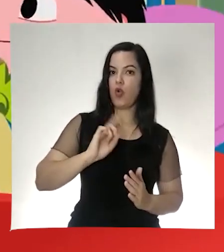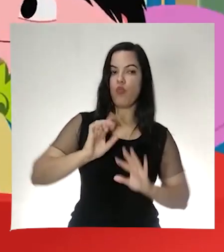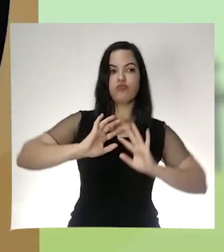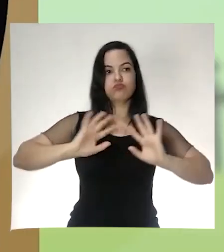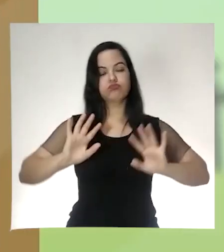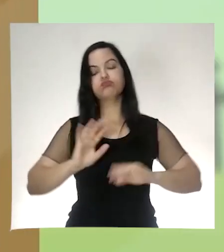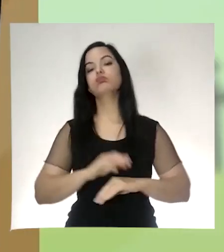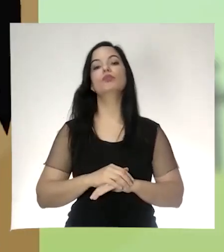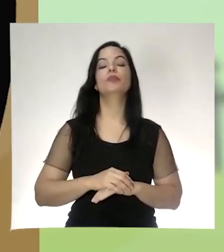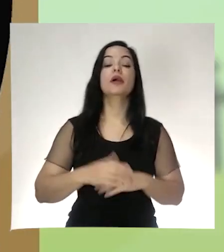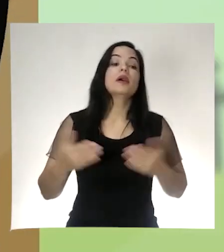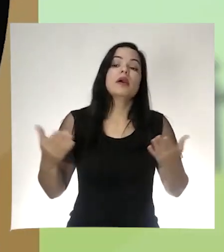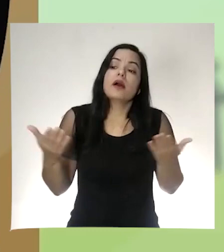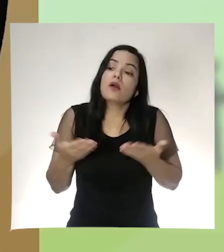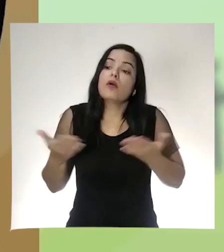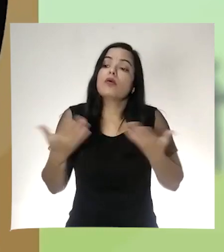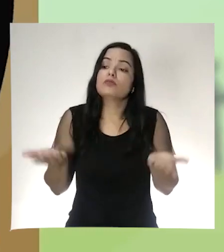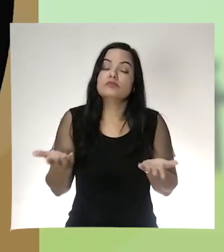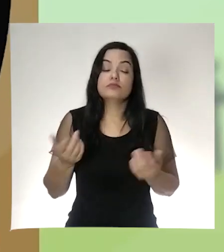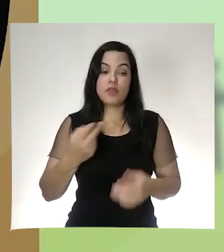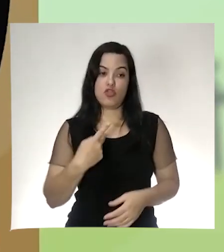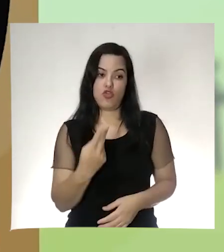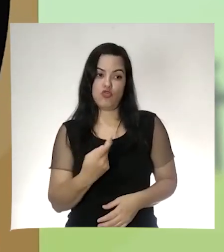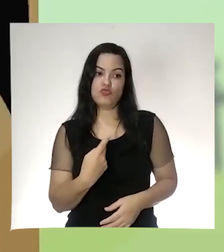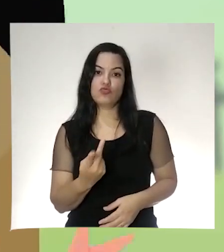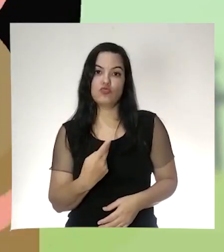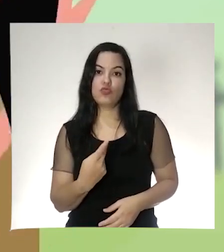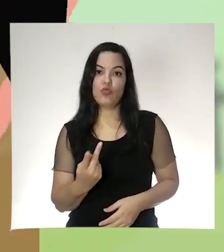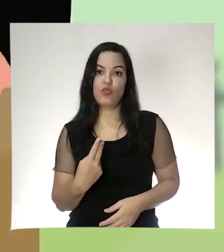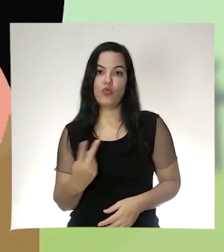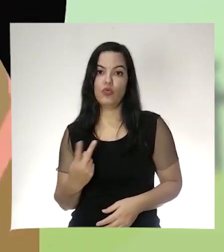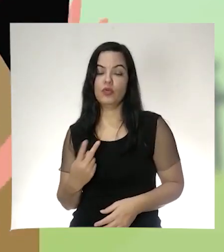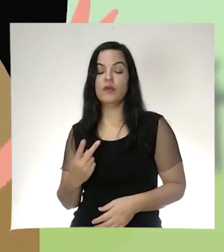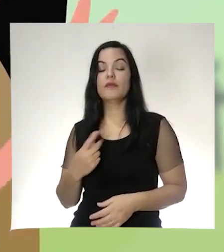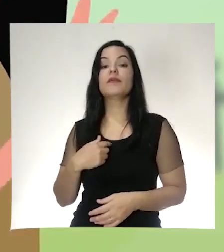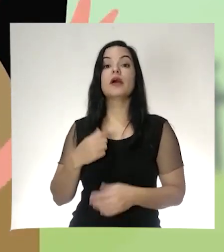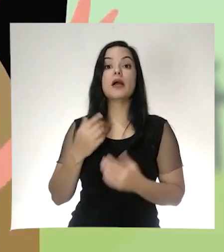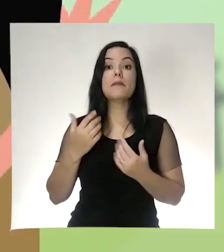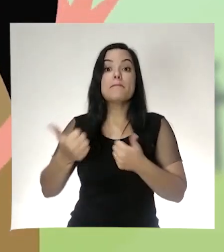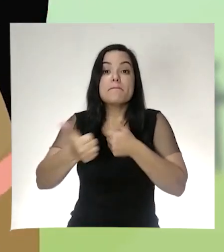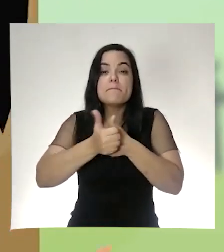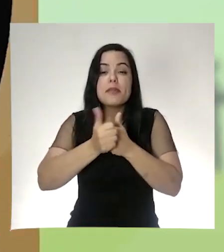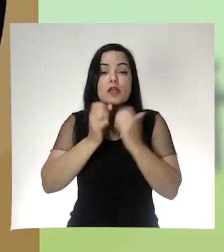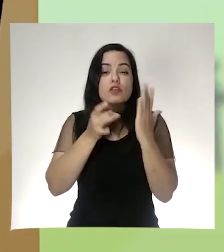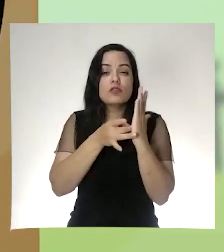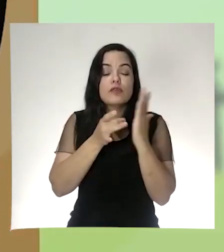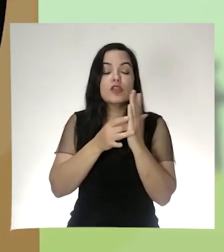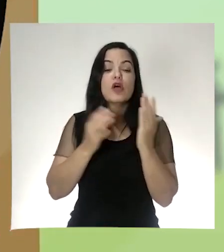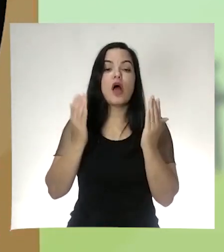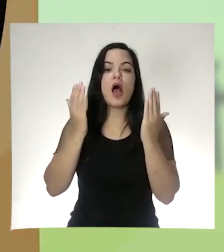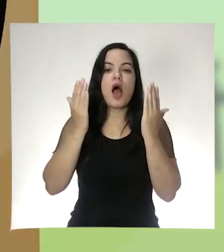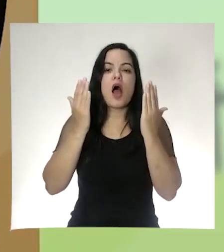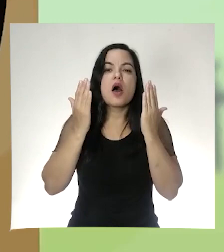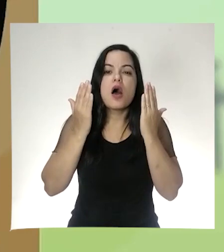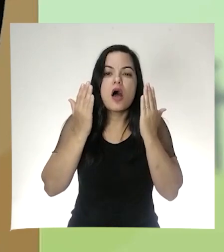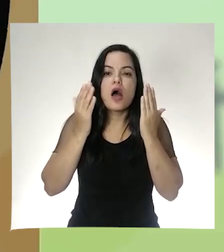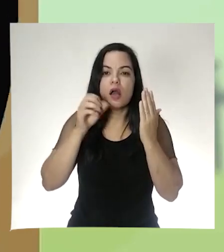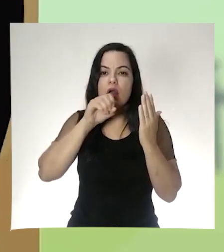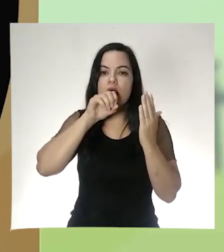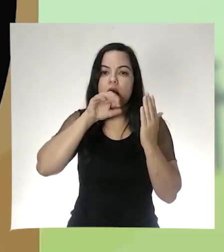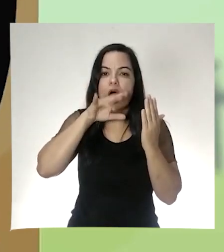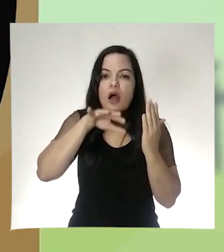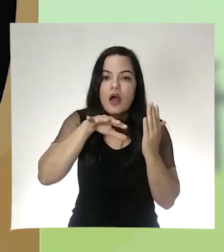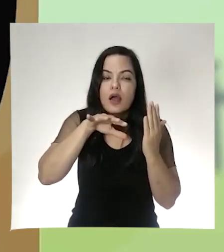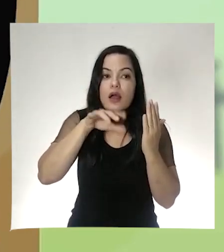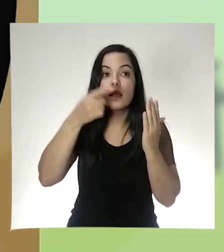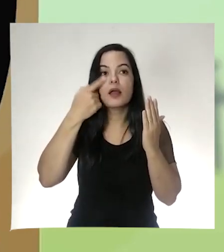agora? Agora, eu e você vamos soprar bem pertinho do vidro. Pra ele ficar que nem o espelho do